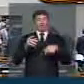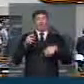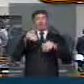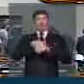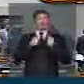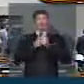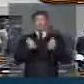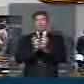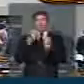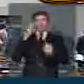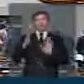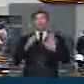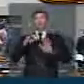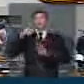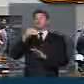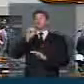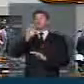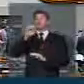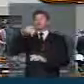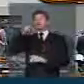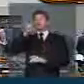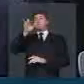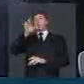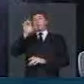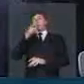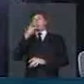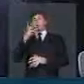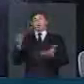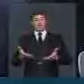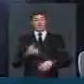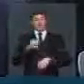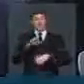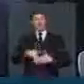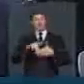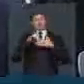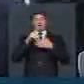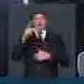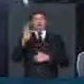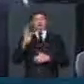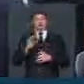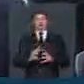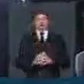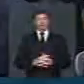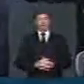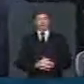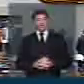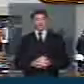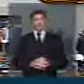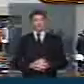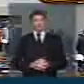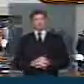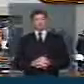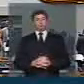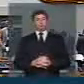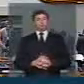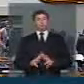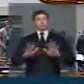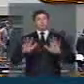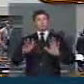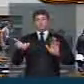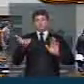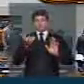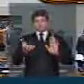Presidente, deputado Zé Guimarães como líder. Presidente. Cada palavra. Presidente, acelerar deputado o trabalho, votou de acordo com a queria orientação do seu propor, partido